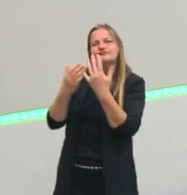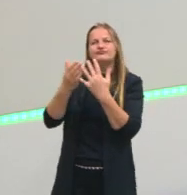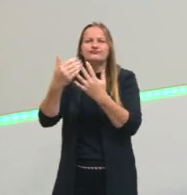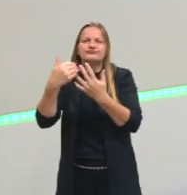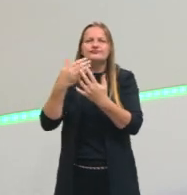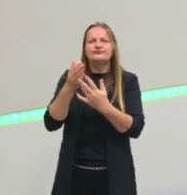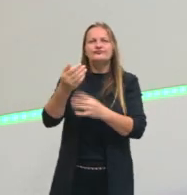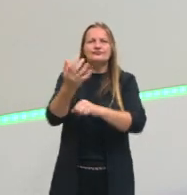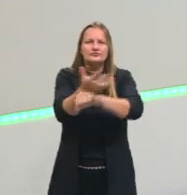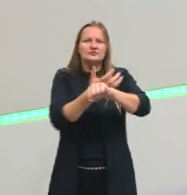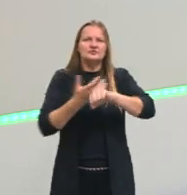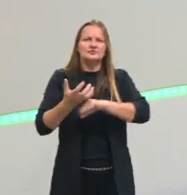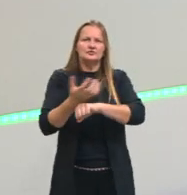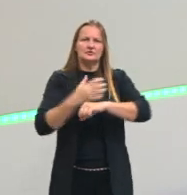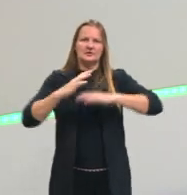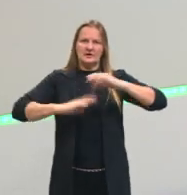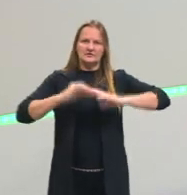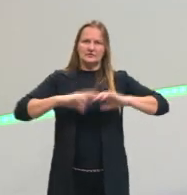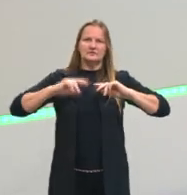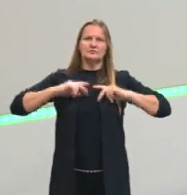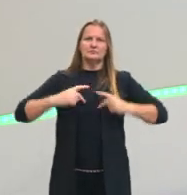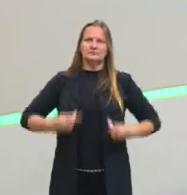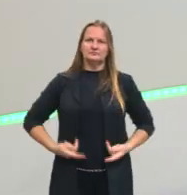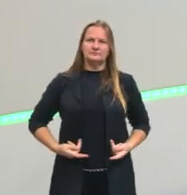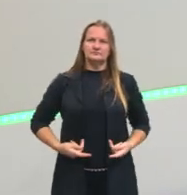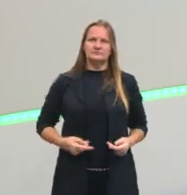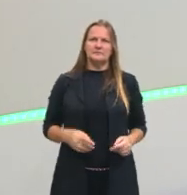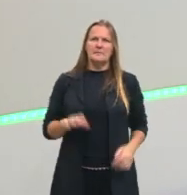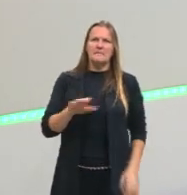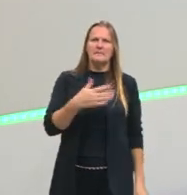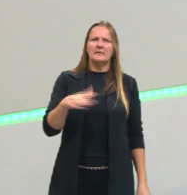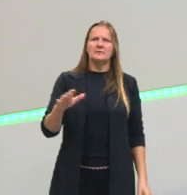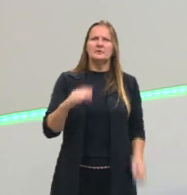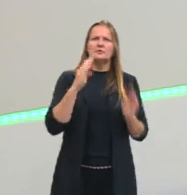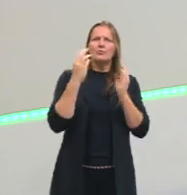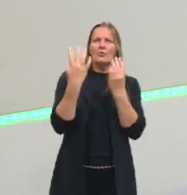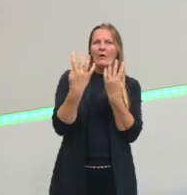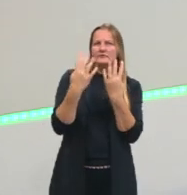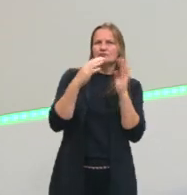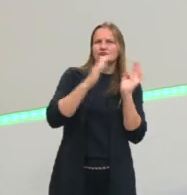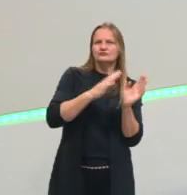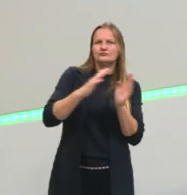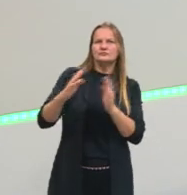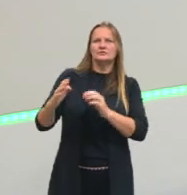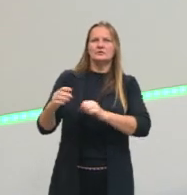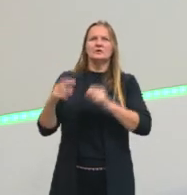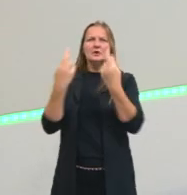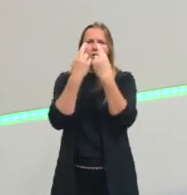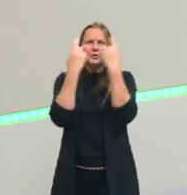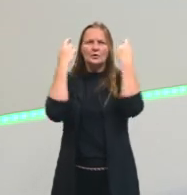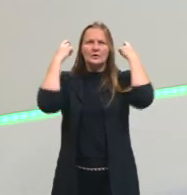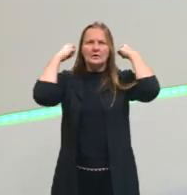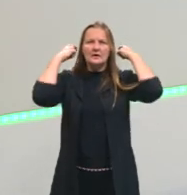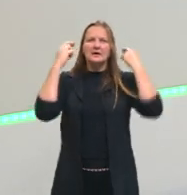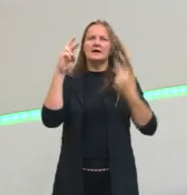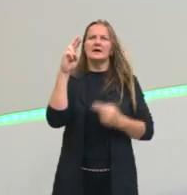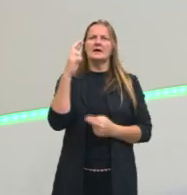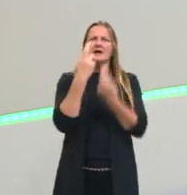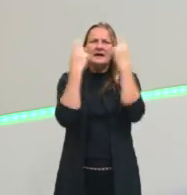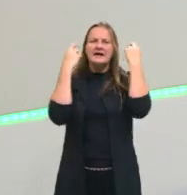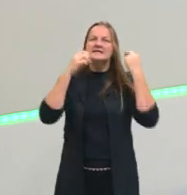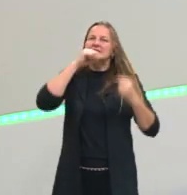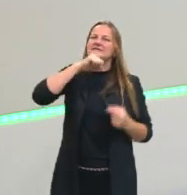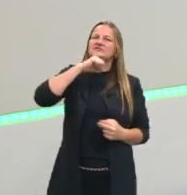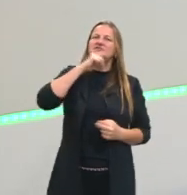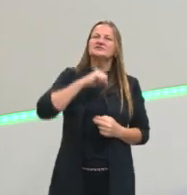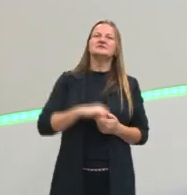curriculares ou ações da humanidade são basicamente quatro períodos né é o período grego um a Grécia antiga período